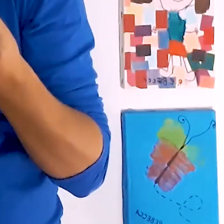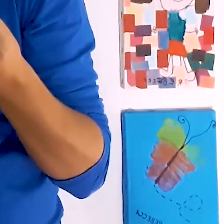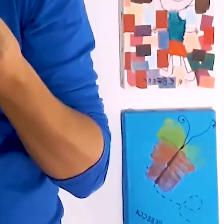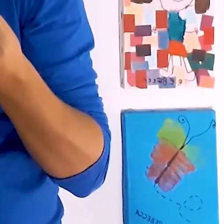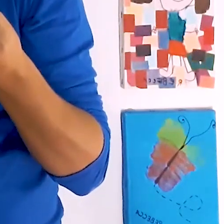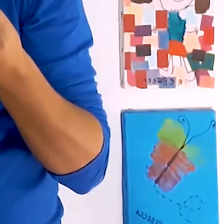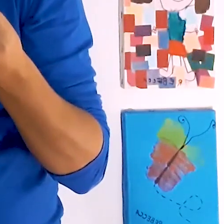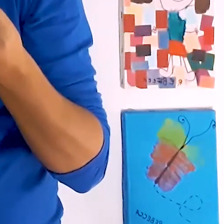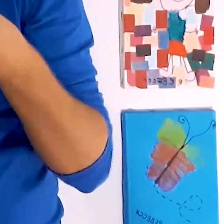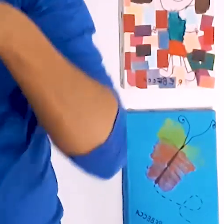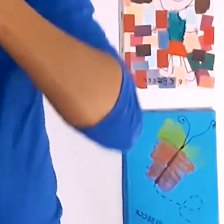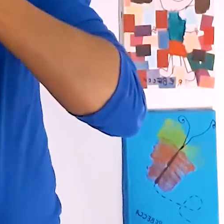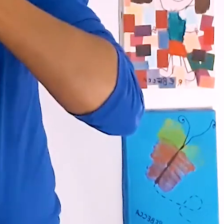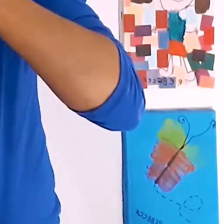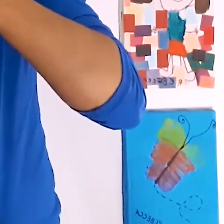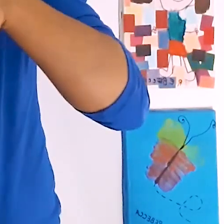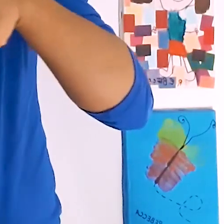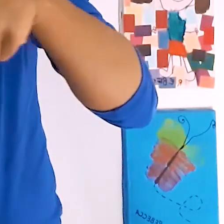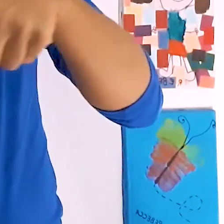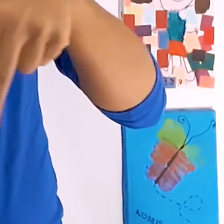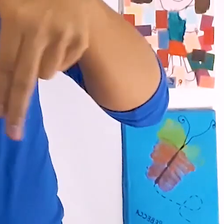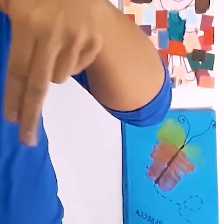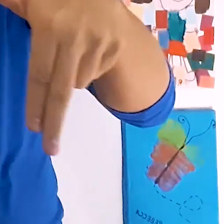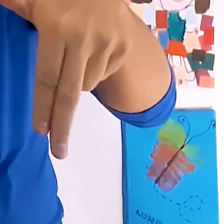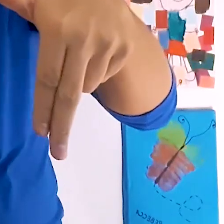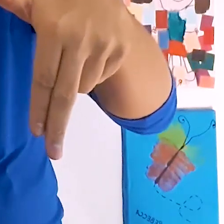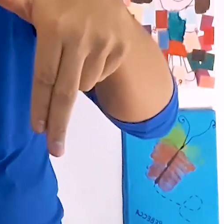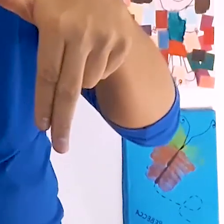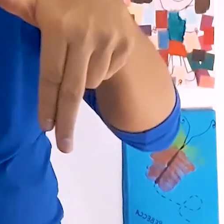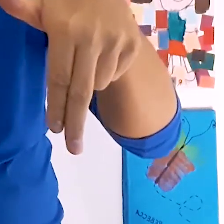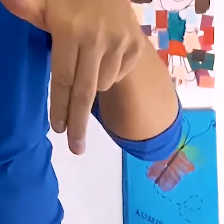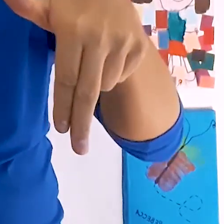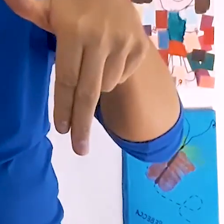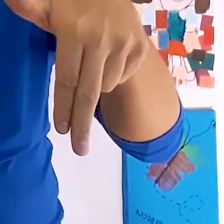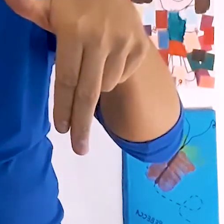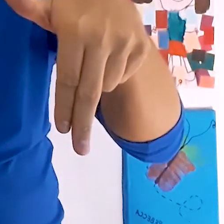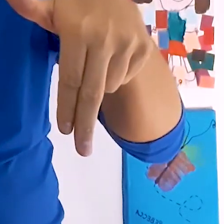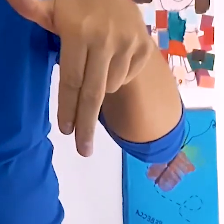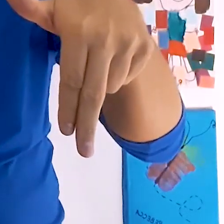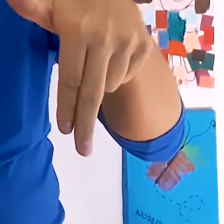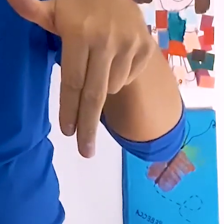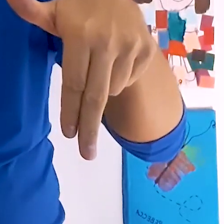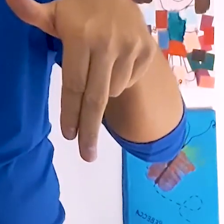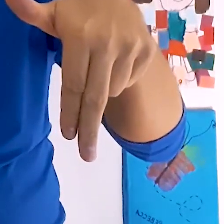Como que seria esse trajeto? Ele o faria a pé.